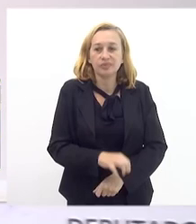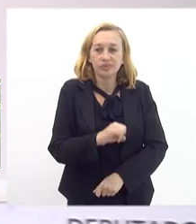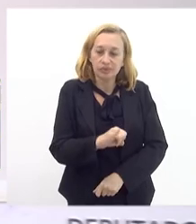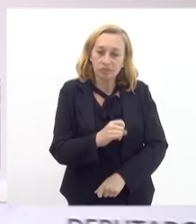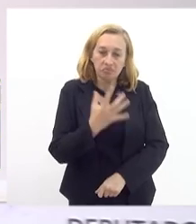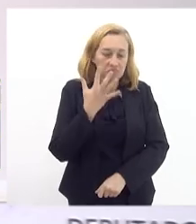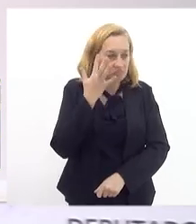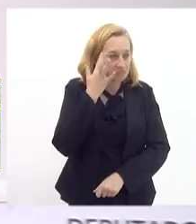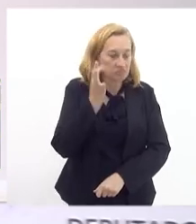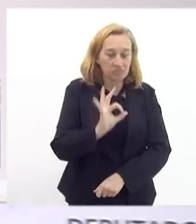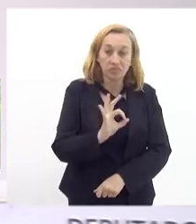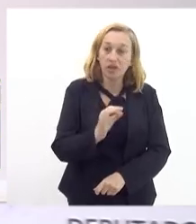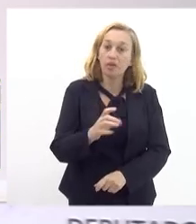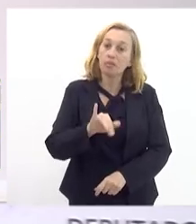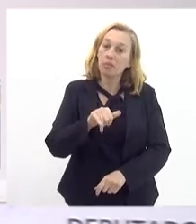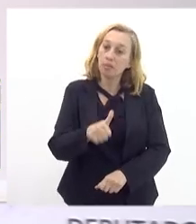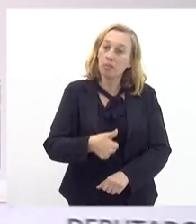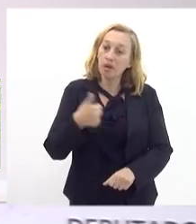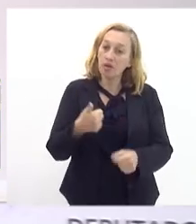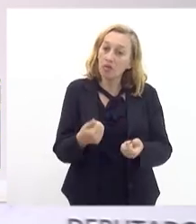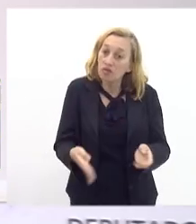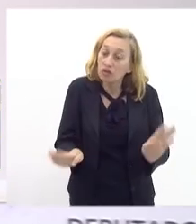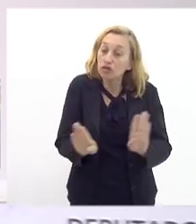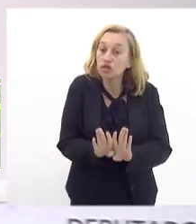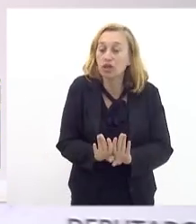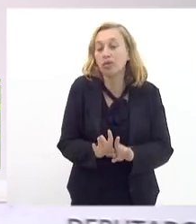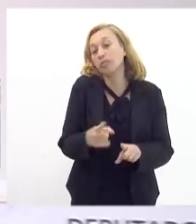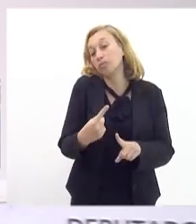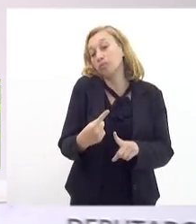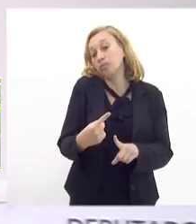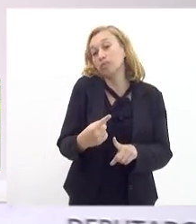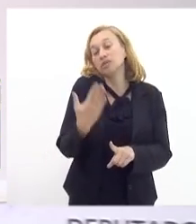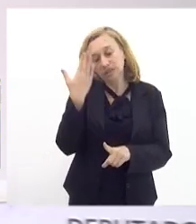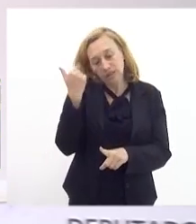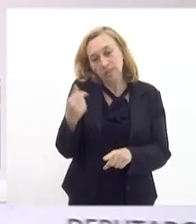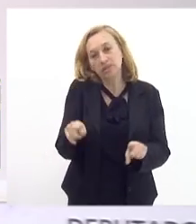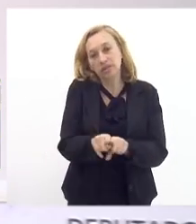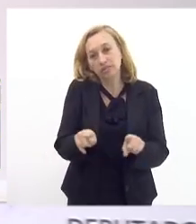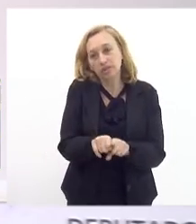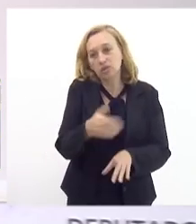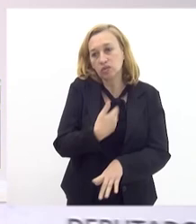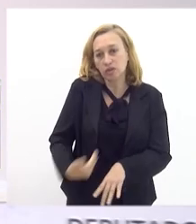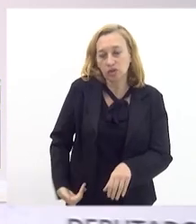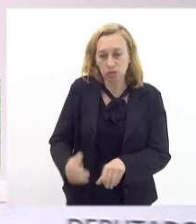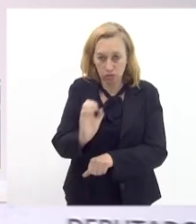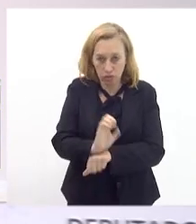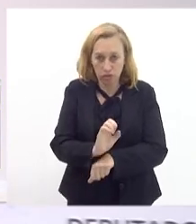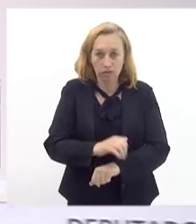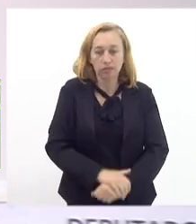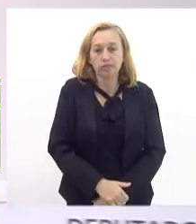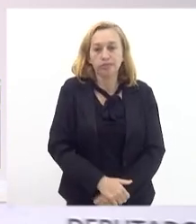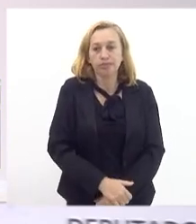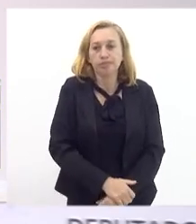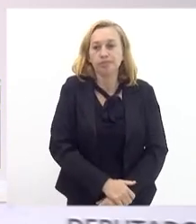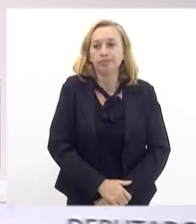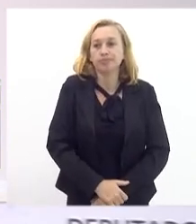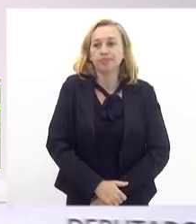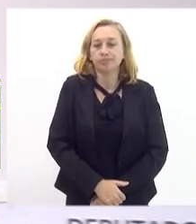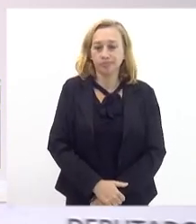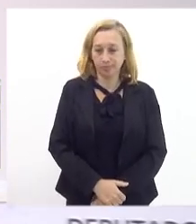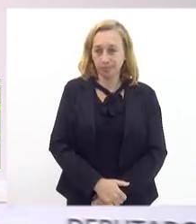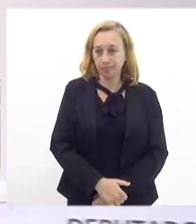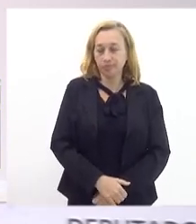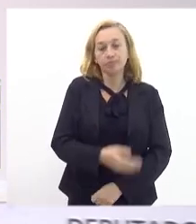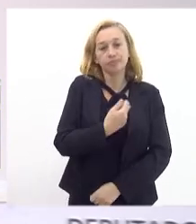ela é melhor fechar as portas como também sabia o governador do Estado a Oi